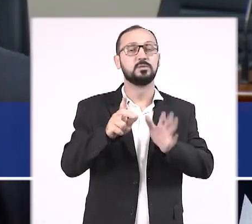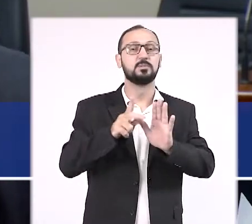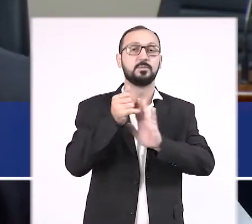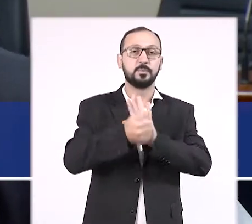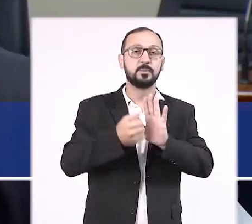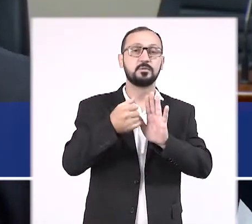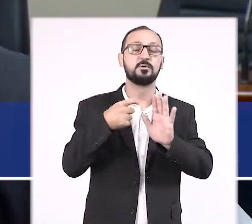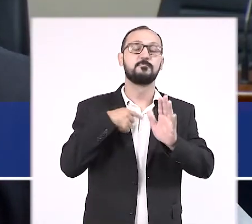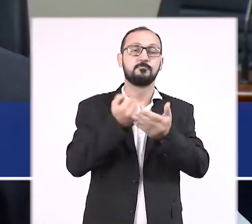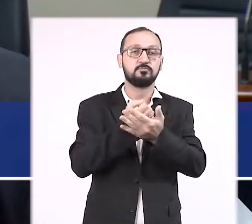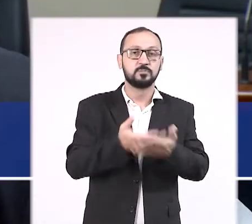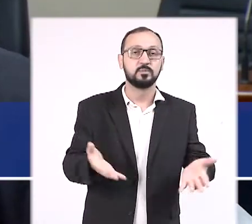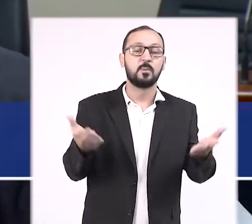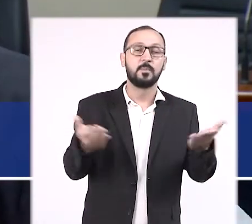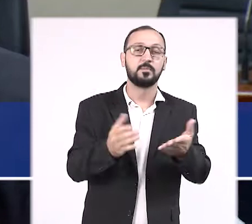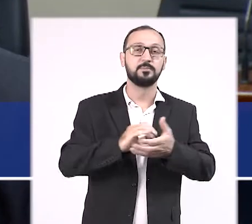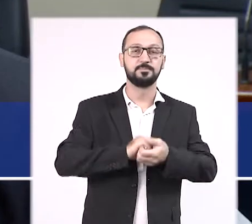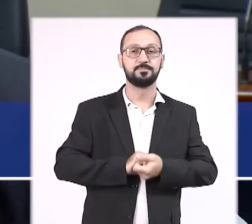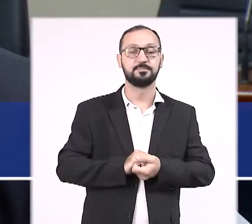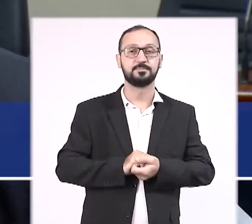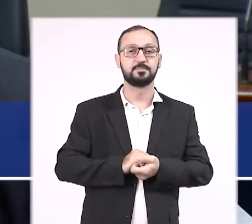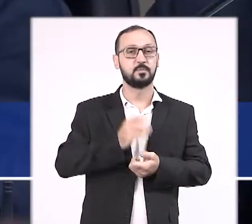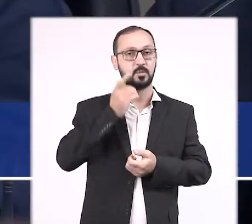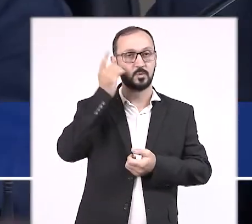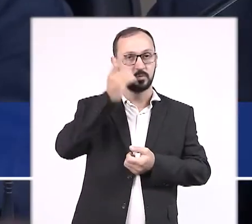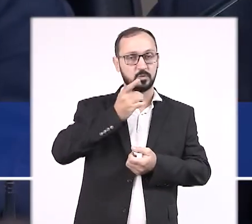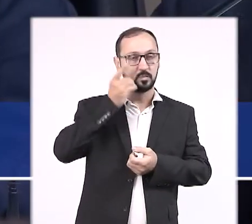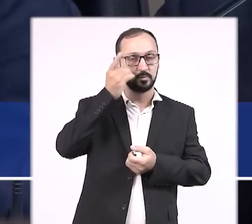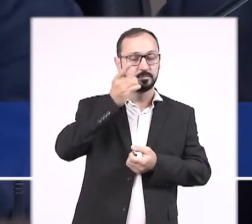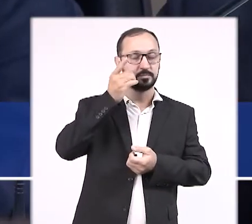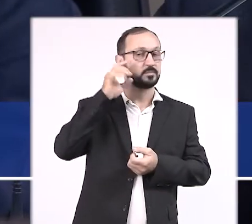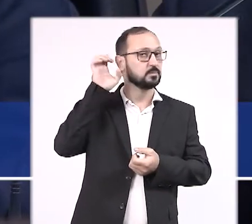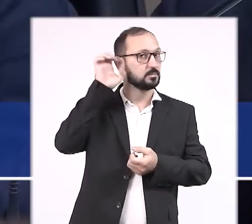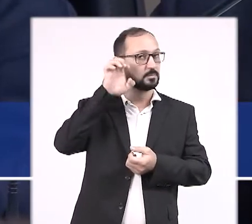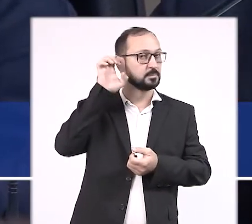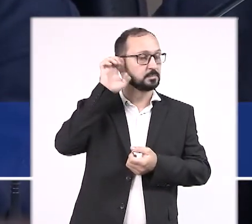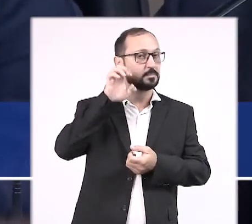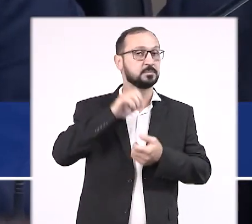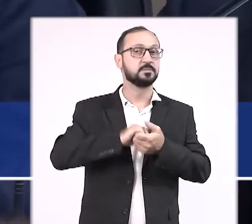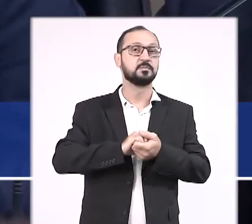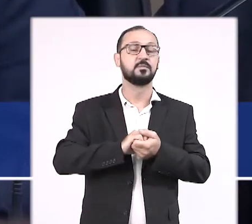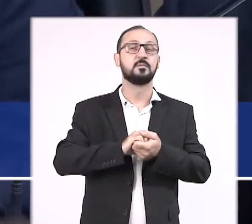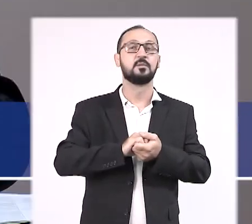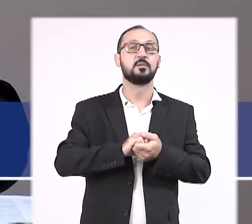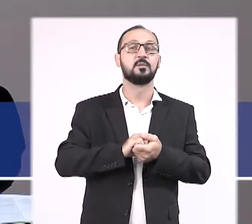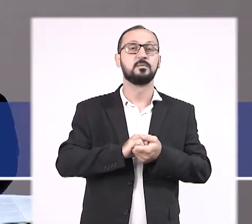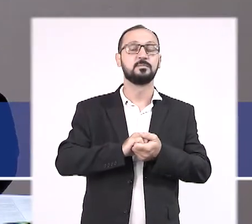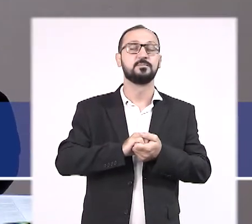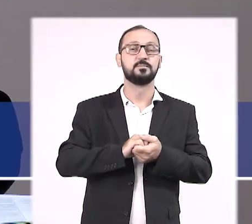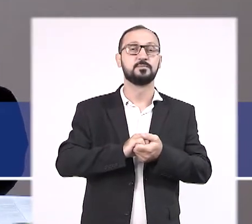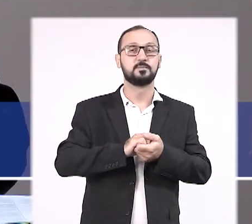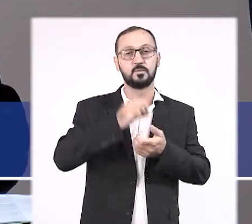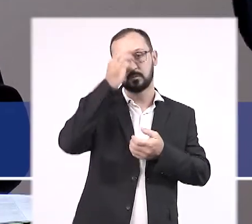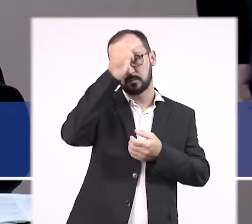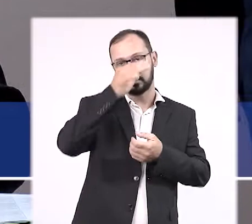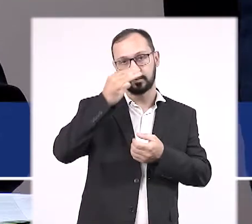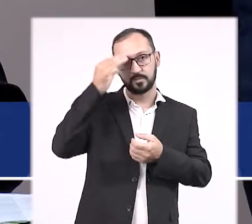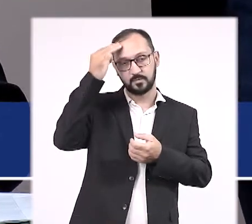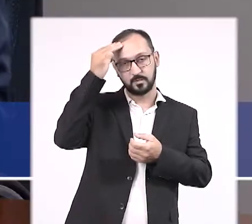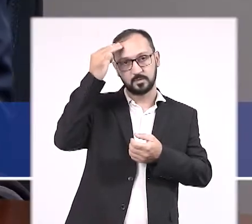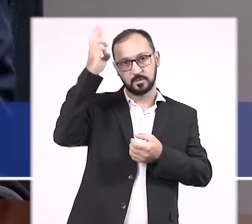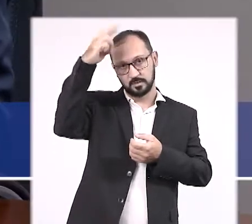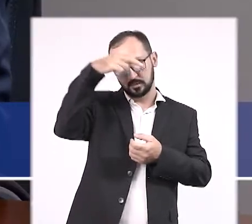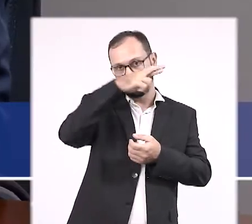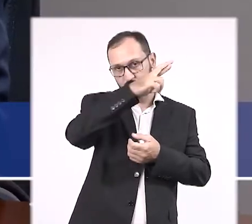como vários projetos foram pautados, foram distribuídos hoje para a relatoria. Os deputados Eduardo Rocha, do MDB, Evander Vendramini, do